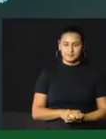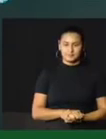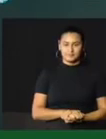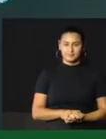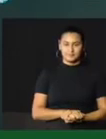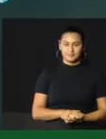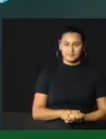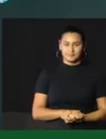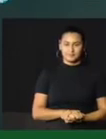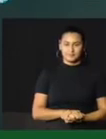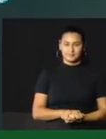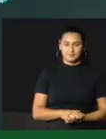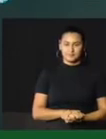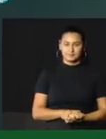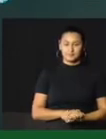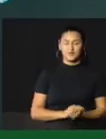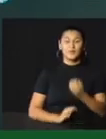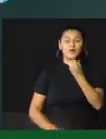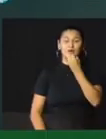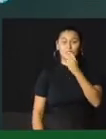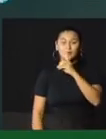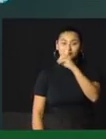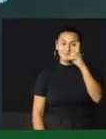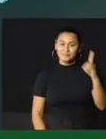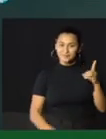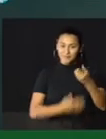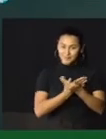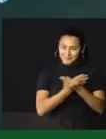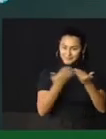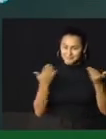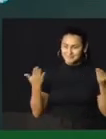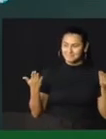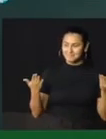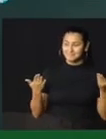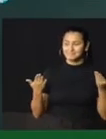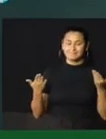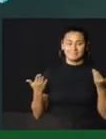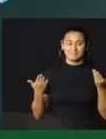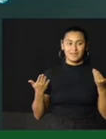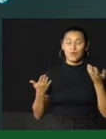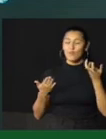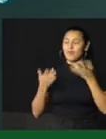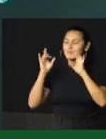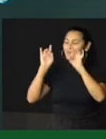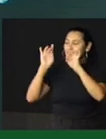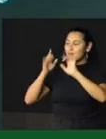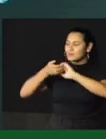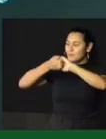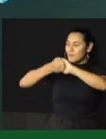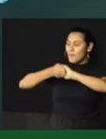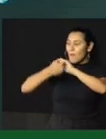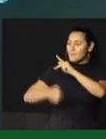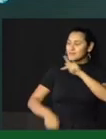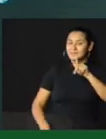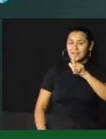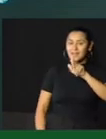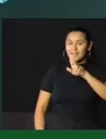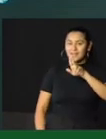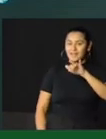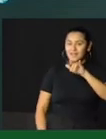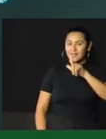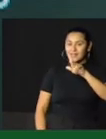Bom dia a todos a todas quero saudar aqui o presidente Guilherme Machado saudar pela